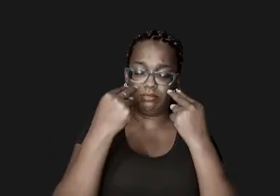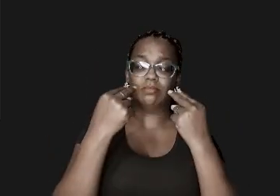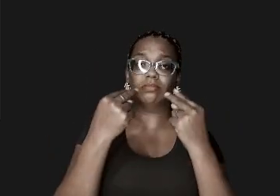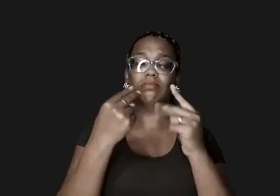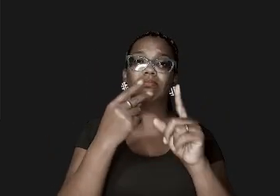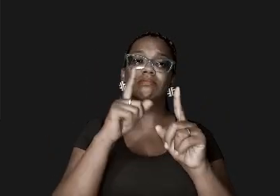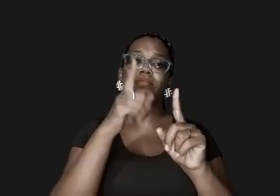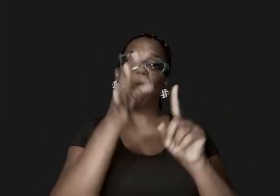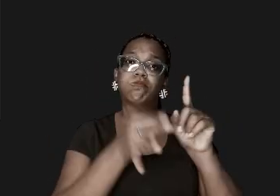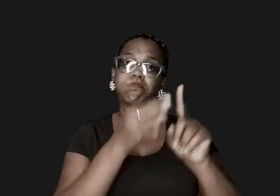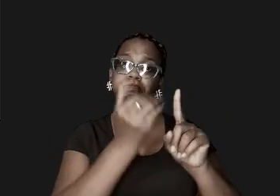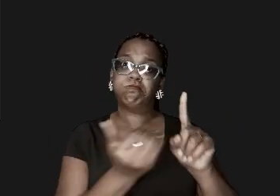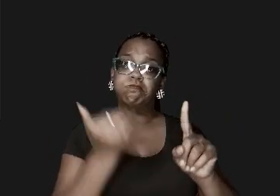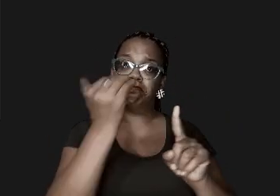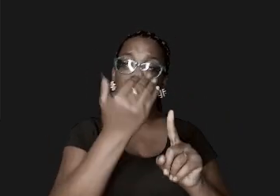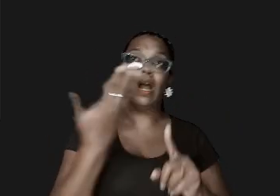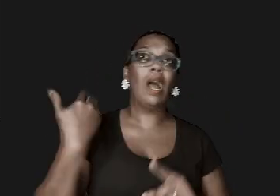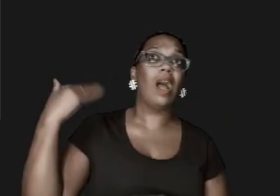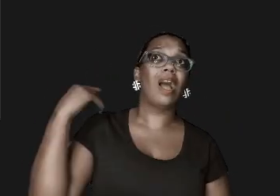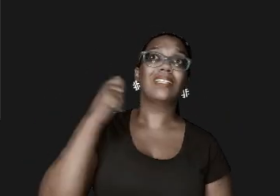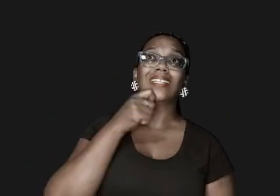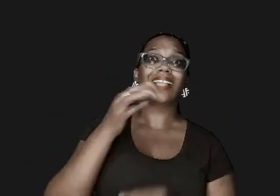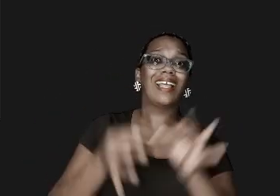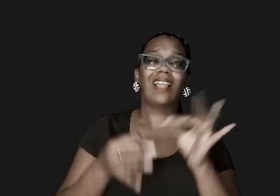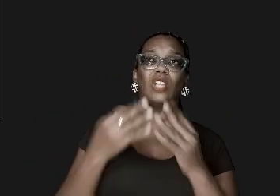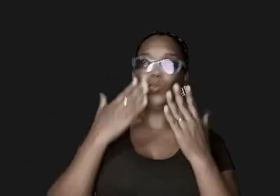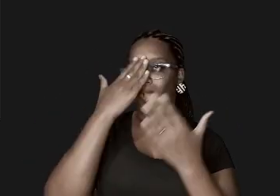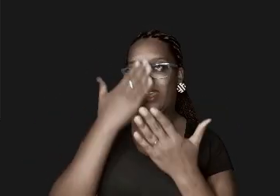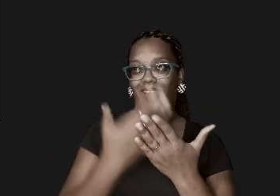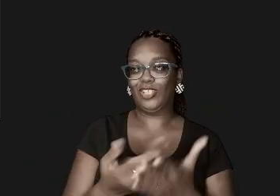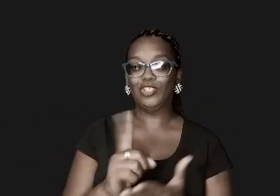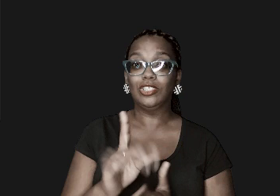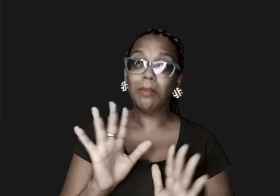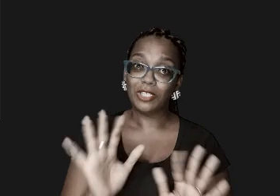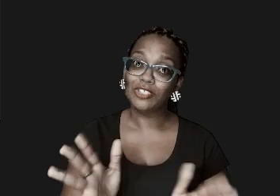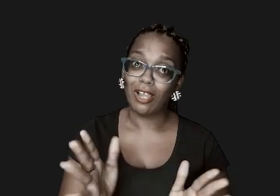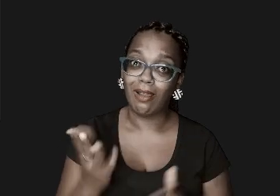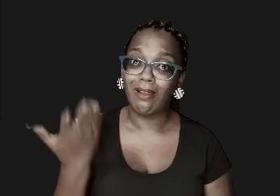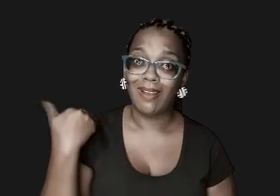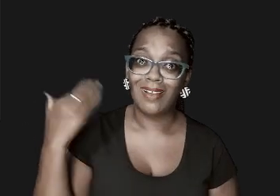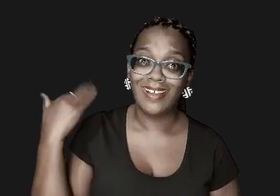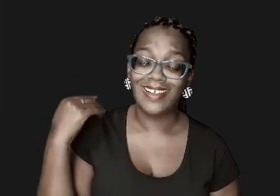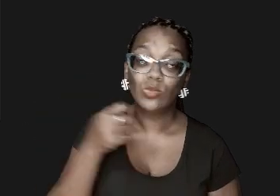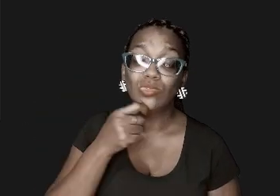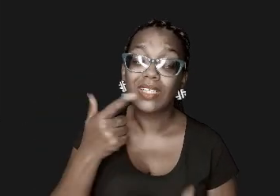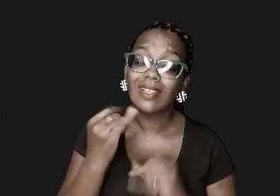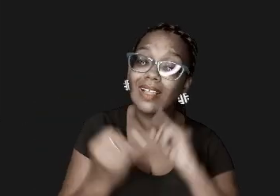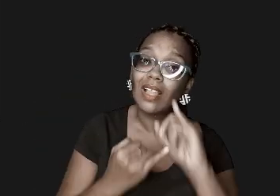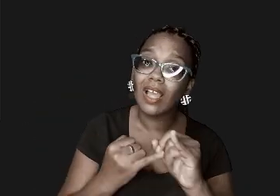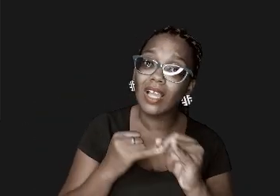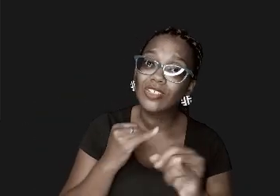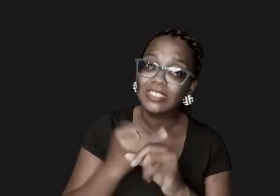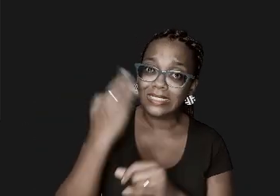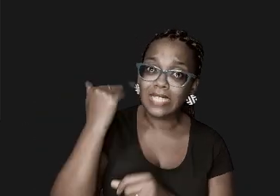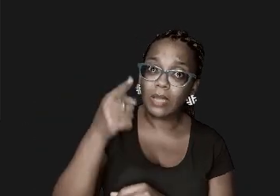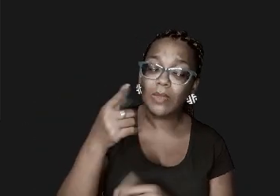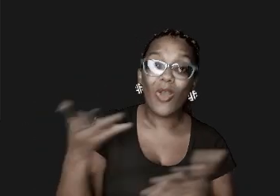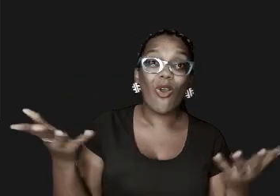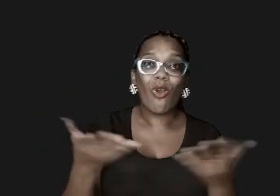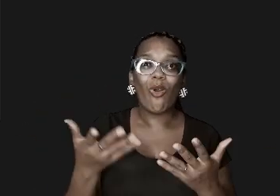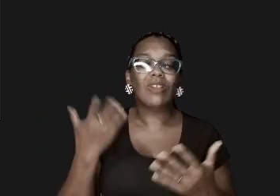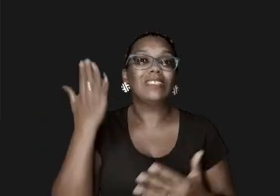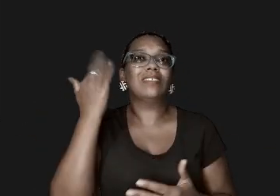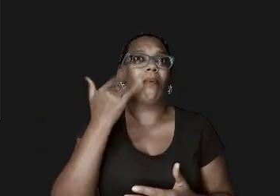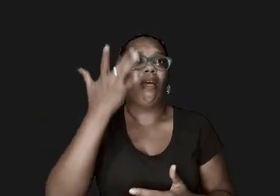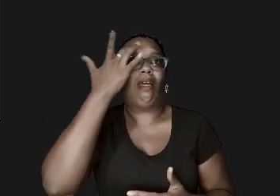a manipulação de preços hoje é algumas pessoas que nos escutam Desembargador não acredito que houve o mundo sem internet mas